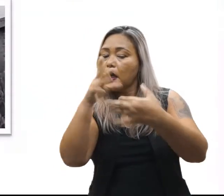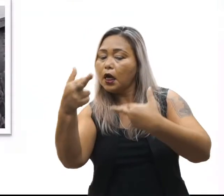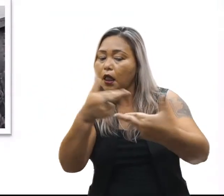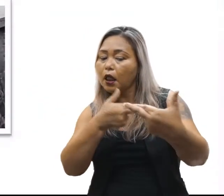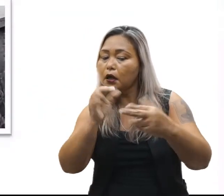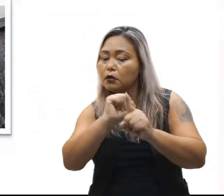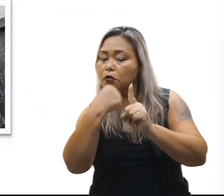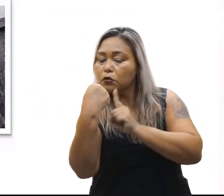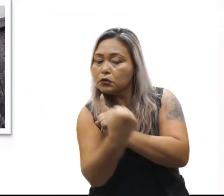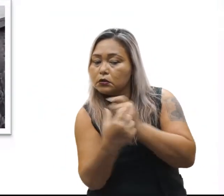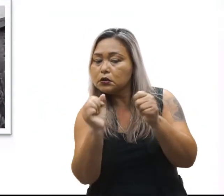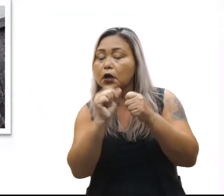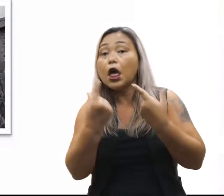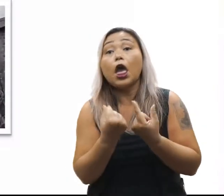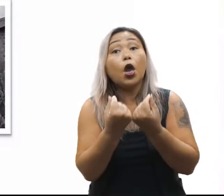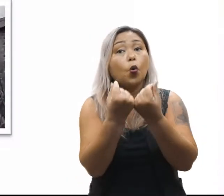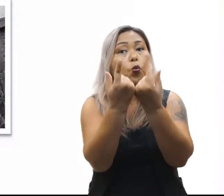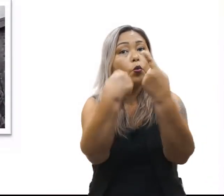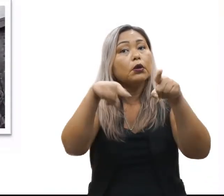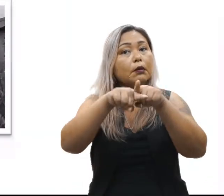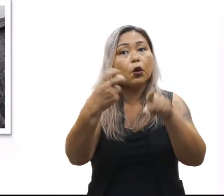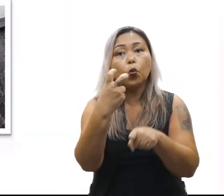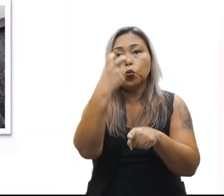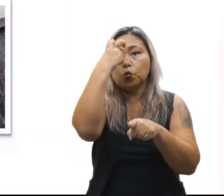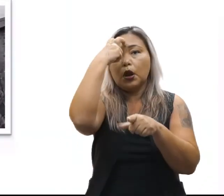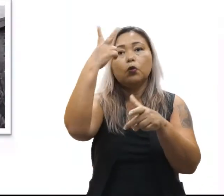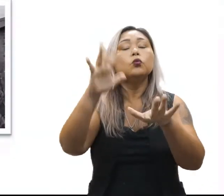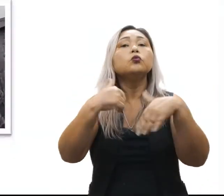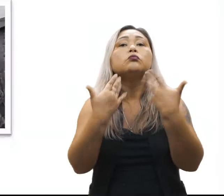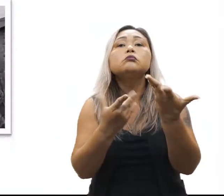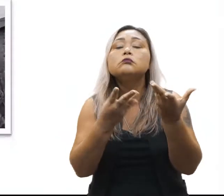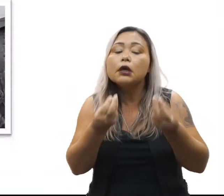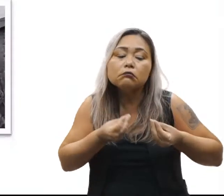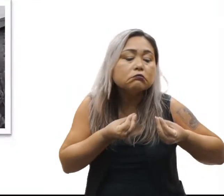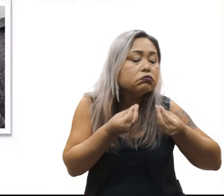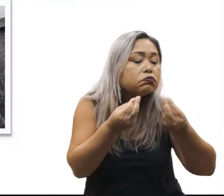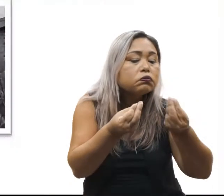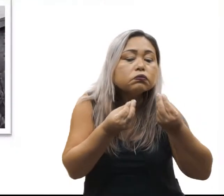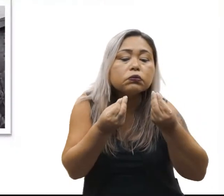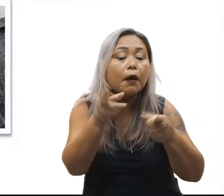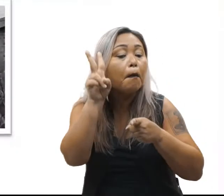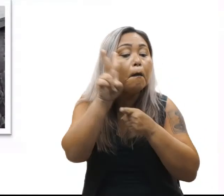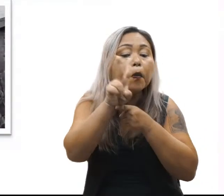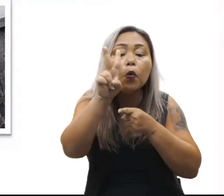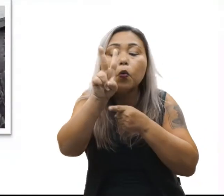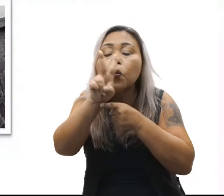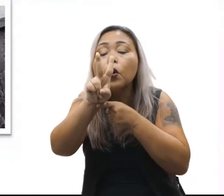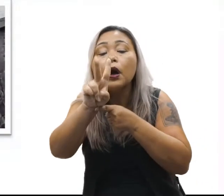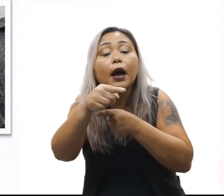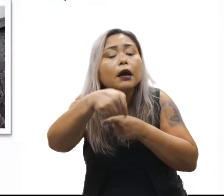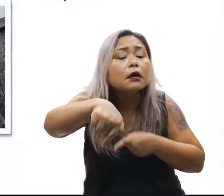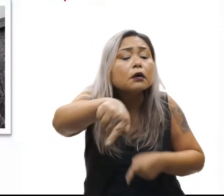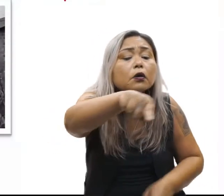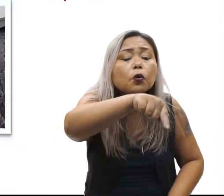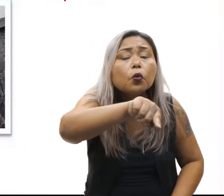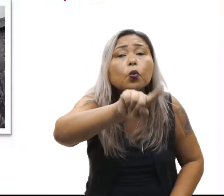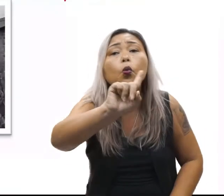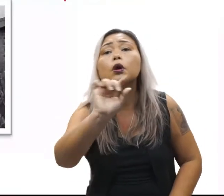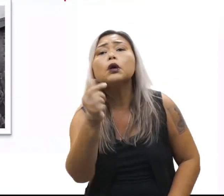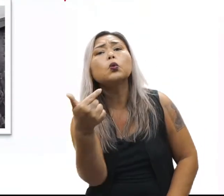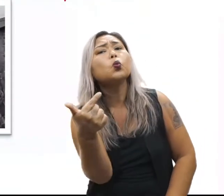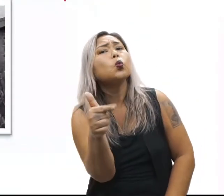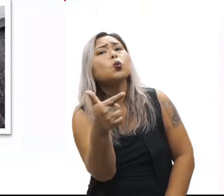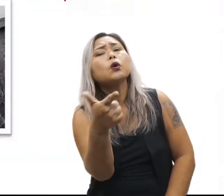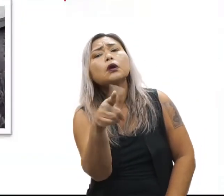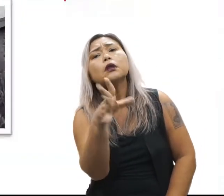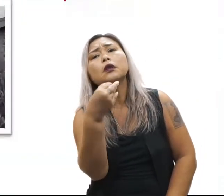econômica e cultural, né? Então, ele tem que proporcionar essa proteção aos que não têm, que são aqueles mais